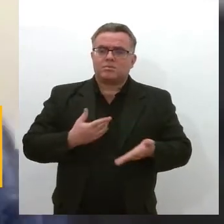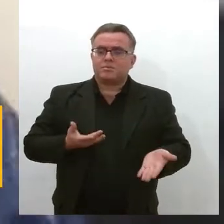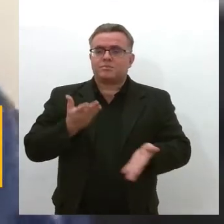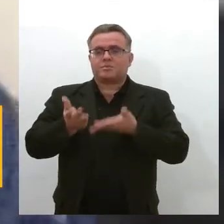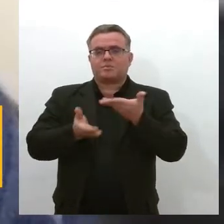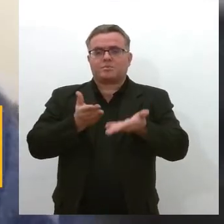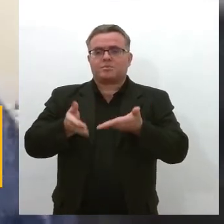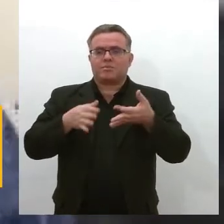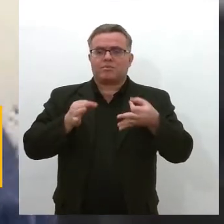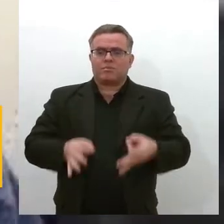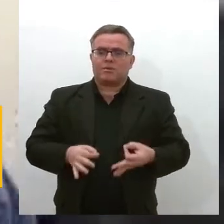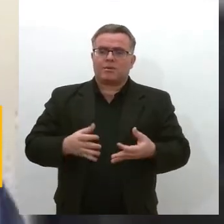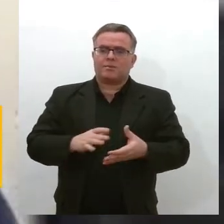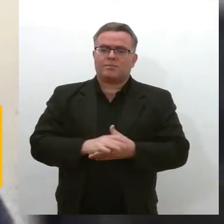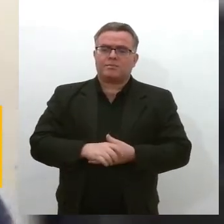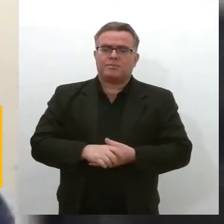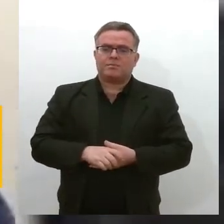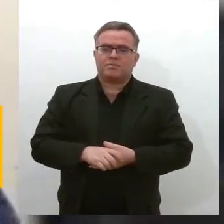ela.